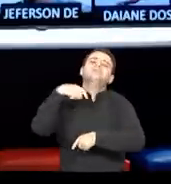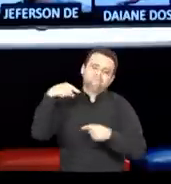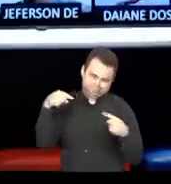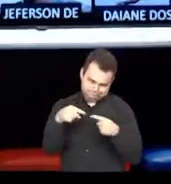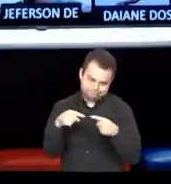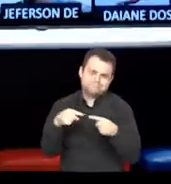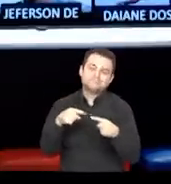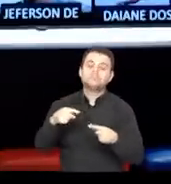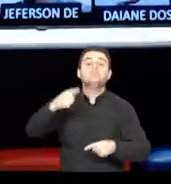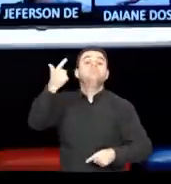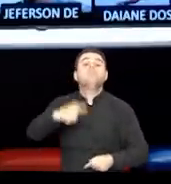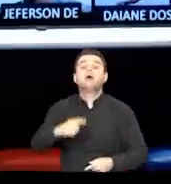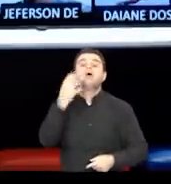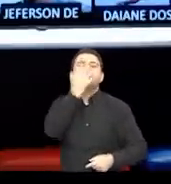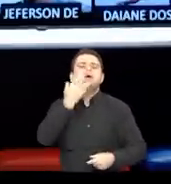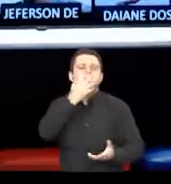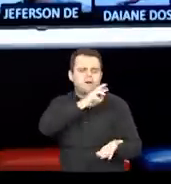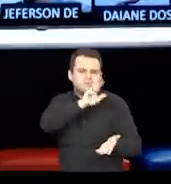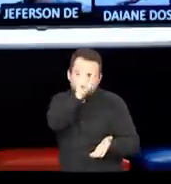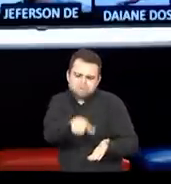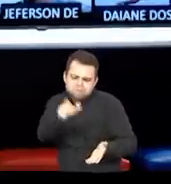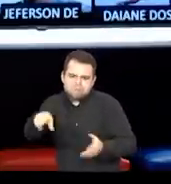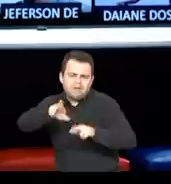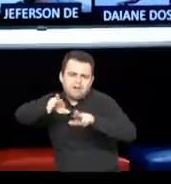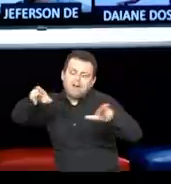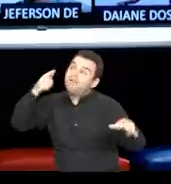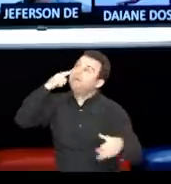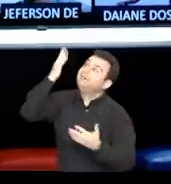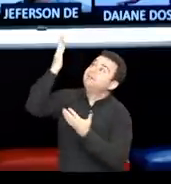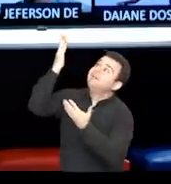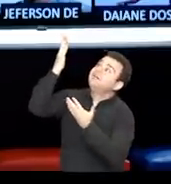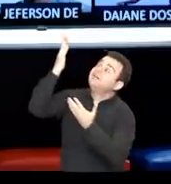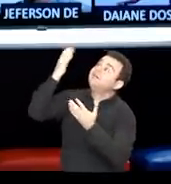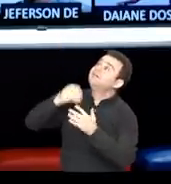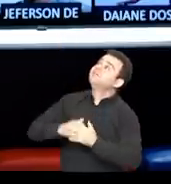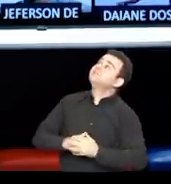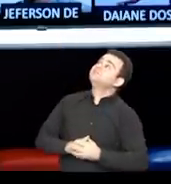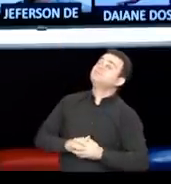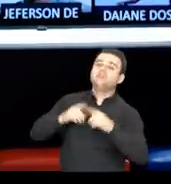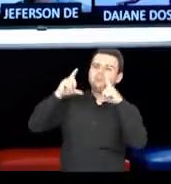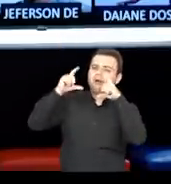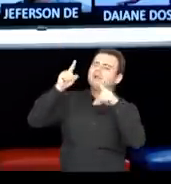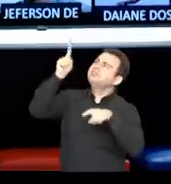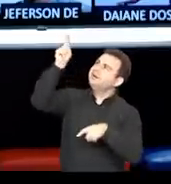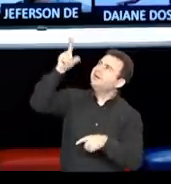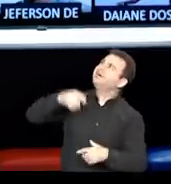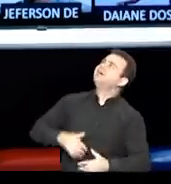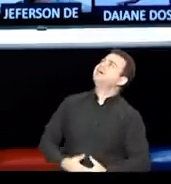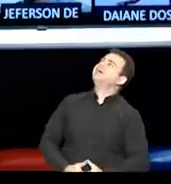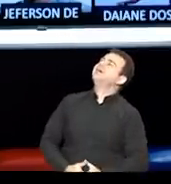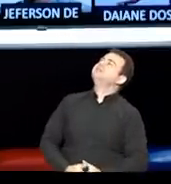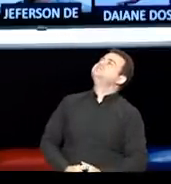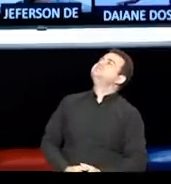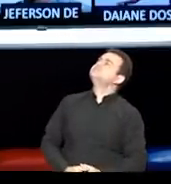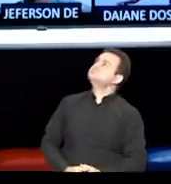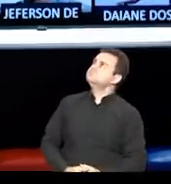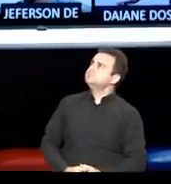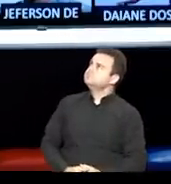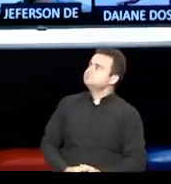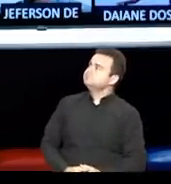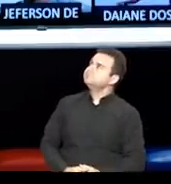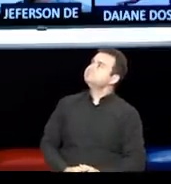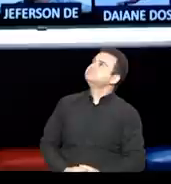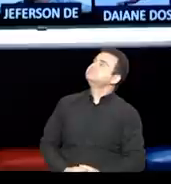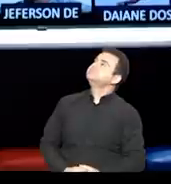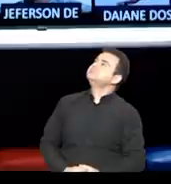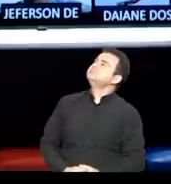Milton Gonçalves, Ruth de Souza, Dona Ivone Lara, Jefferson D, Jorge Mendonça, Daiane